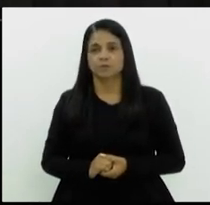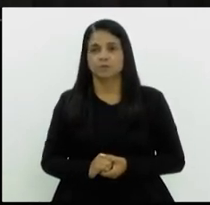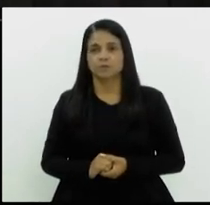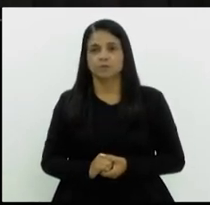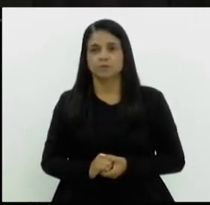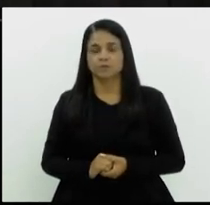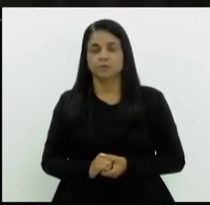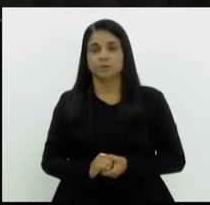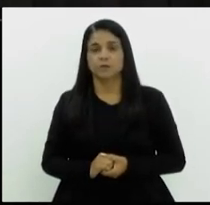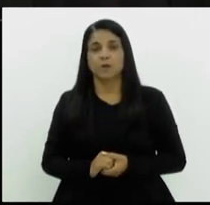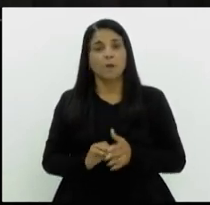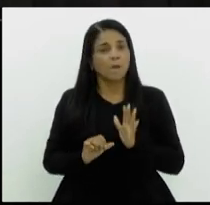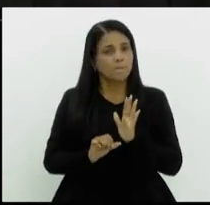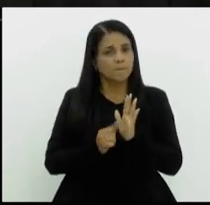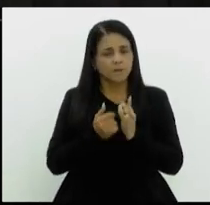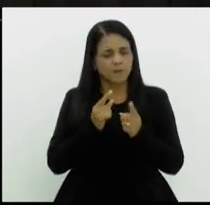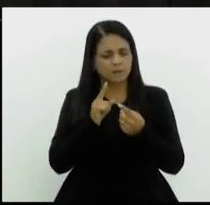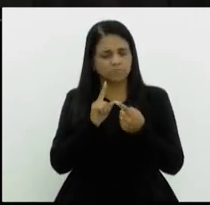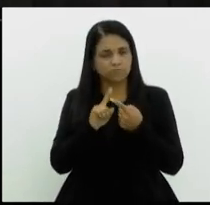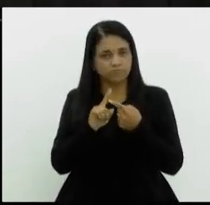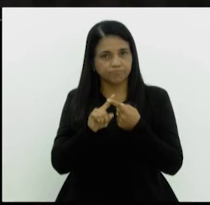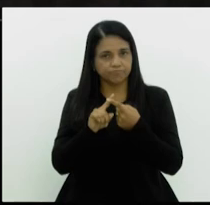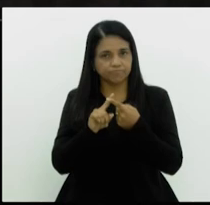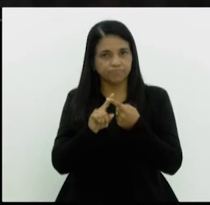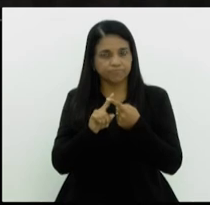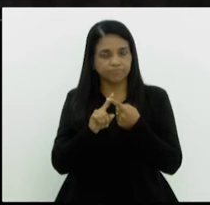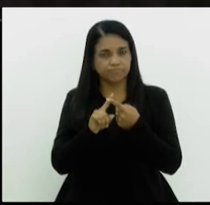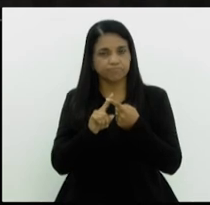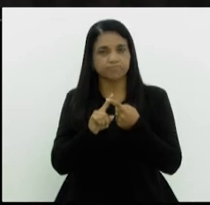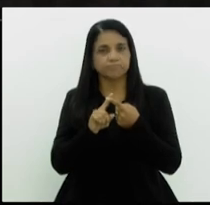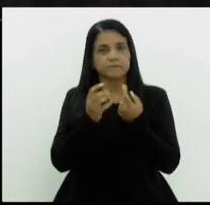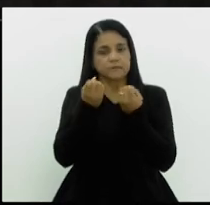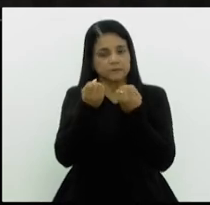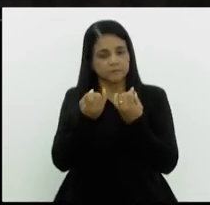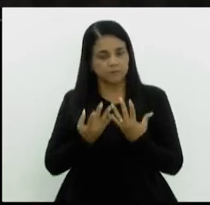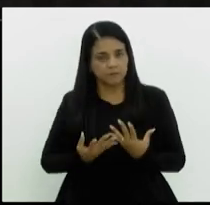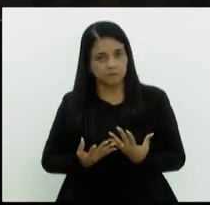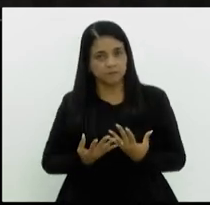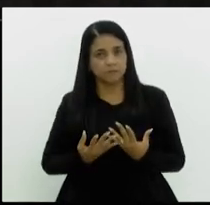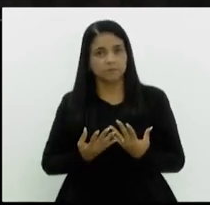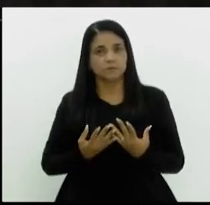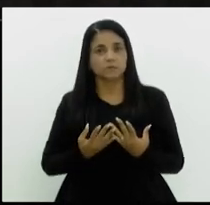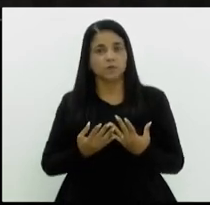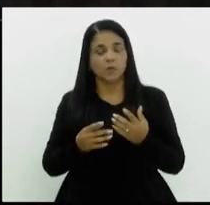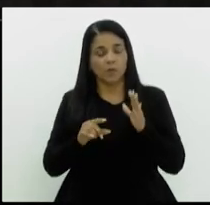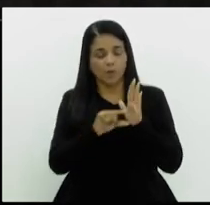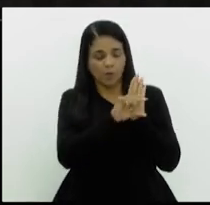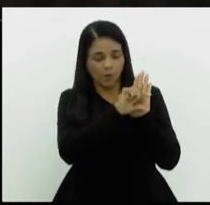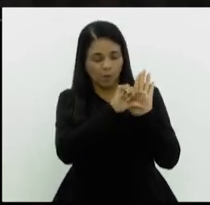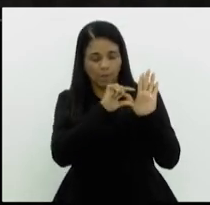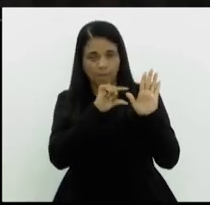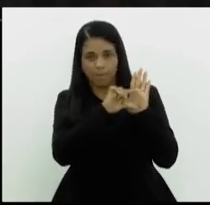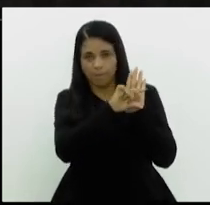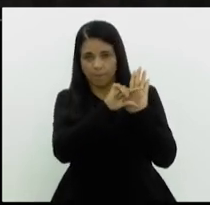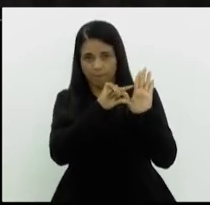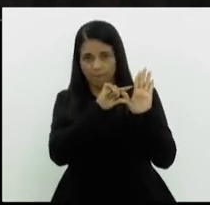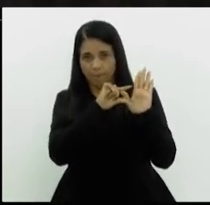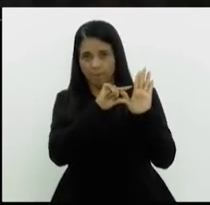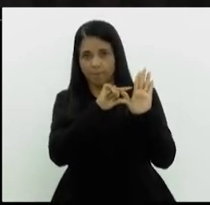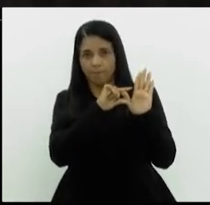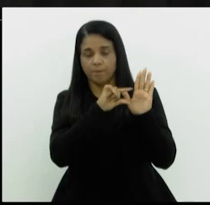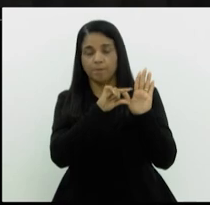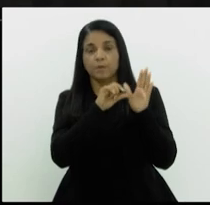o primeiro ponto que eu queria chamar a atenção é no parágrafo que